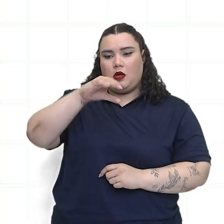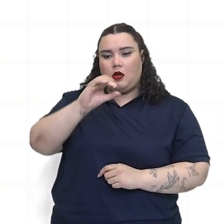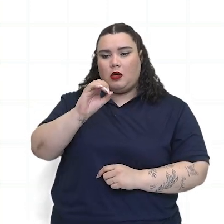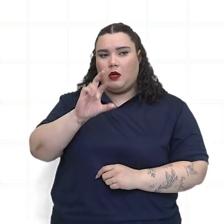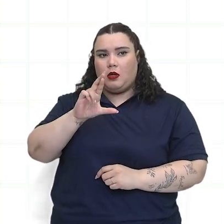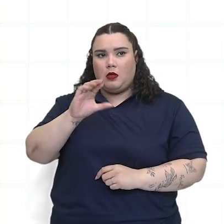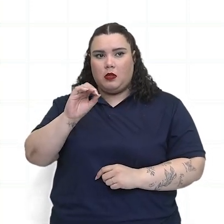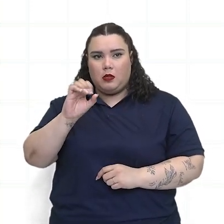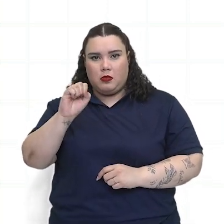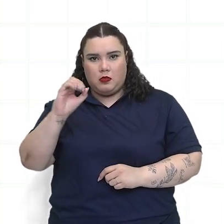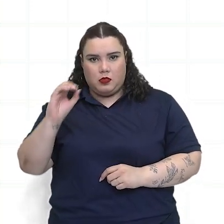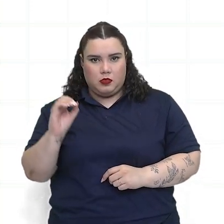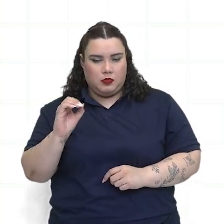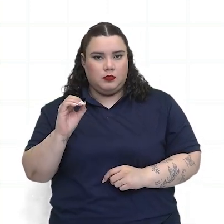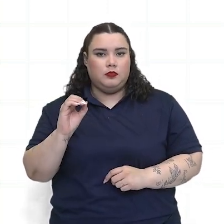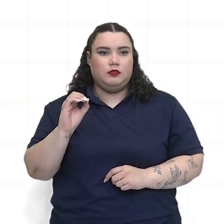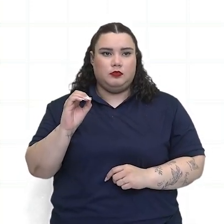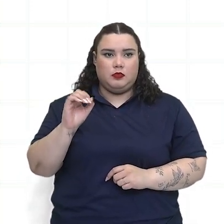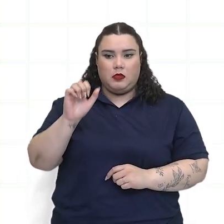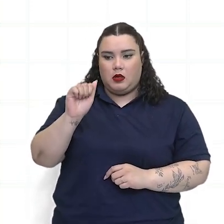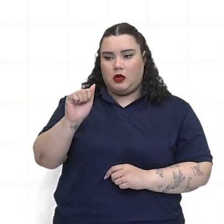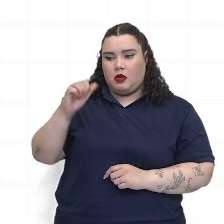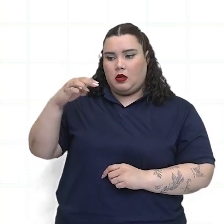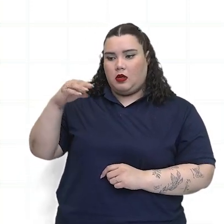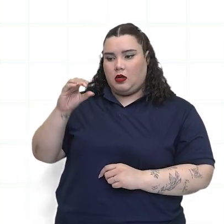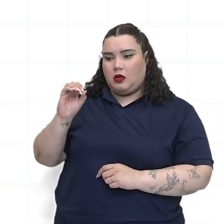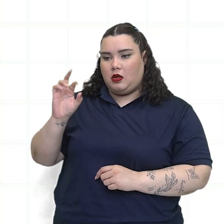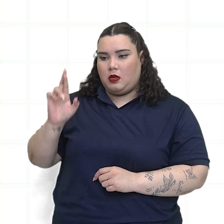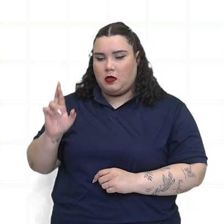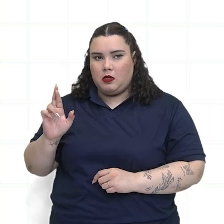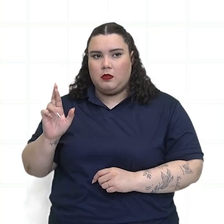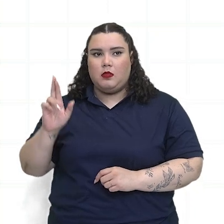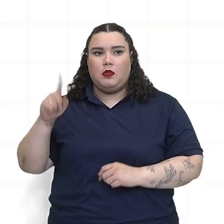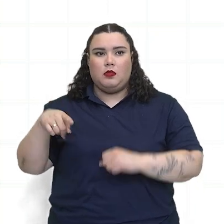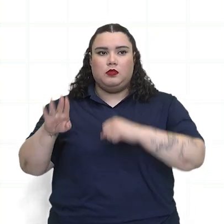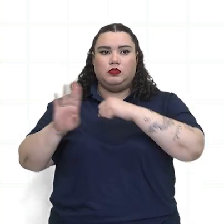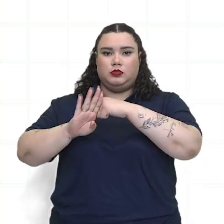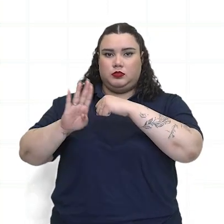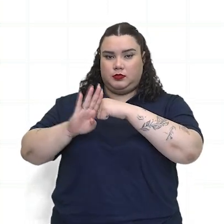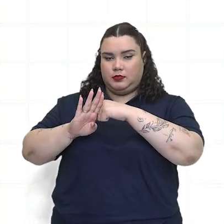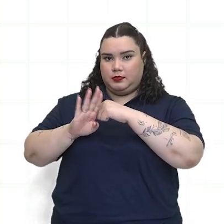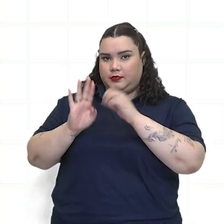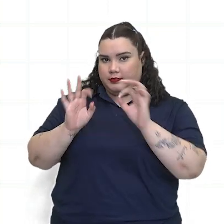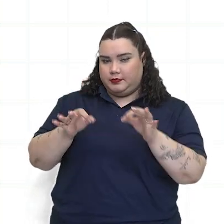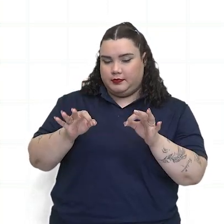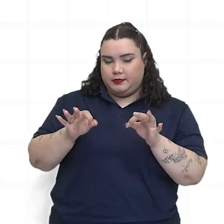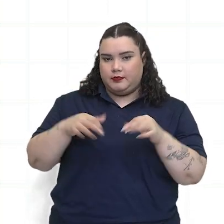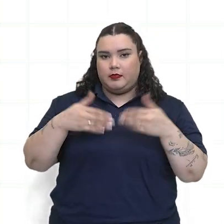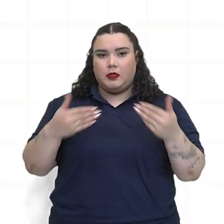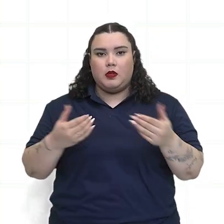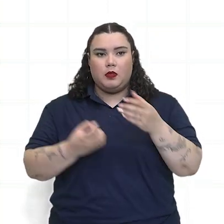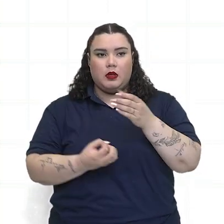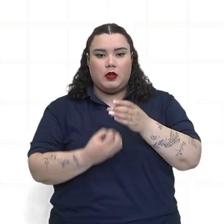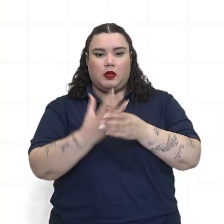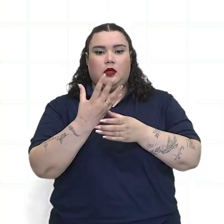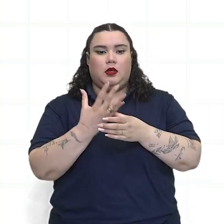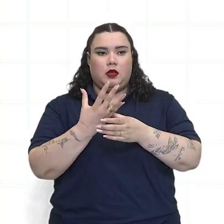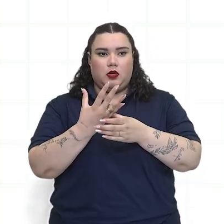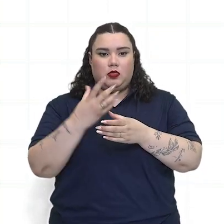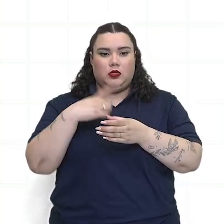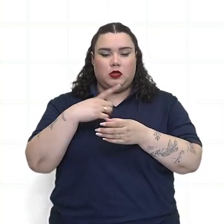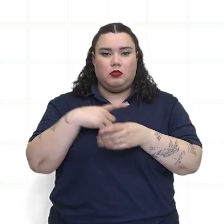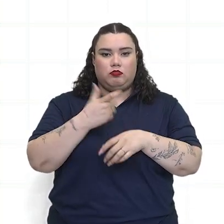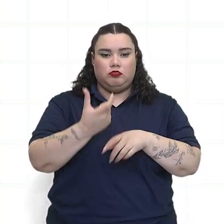amoroso, certo? Amor é um substantivo, certo? Quando eu crio, acrescentando